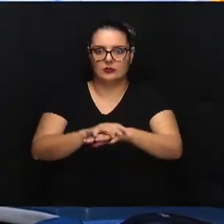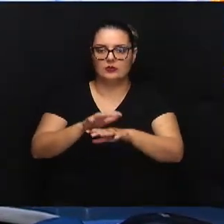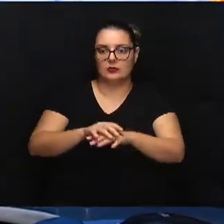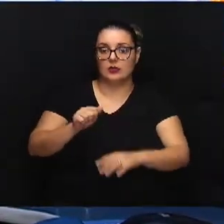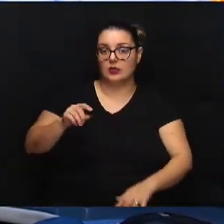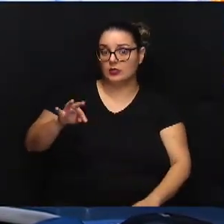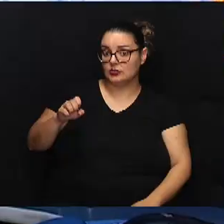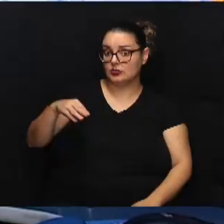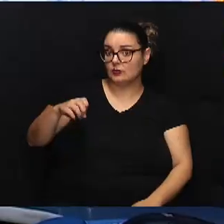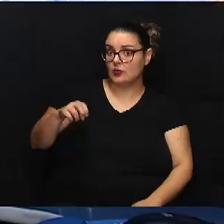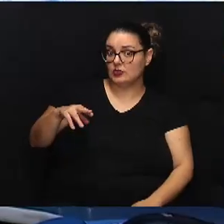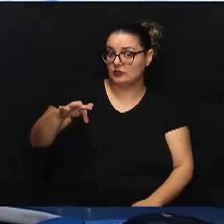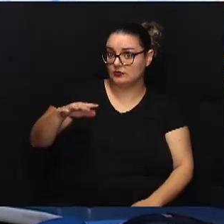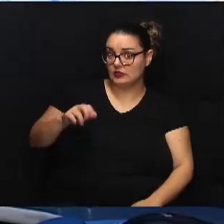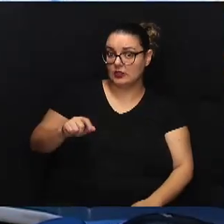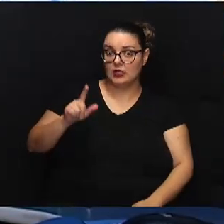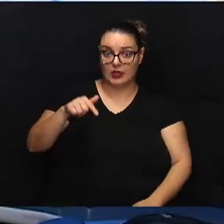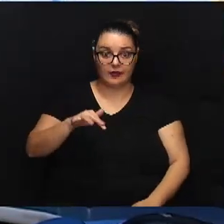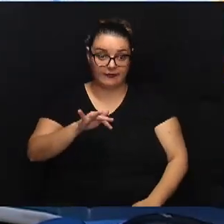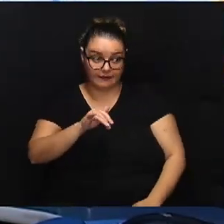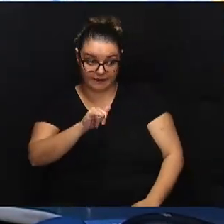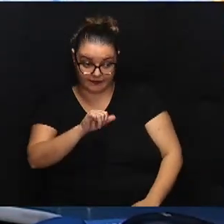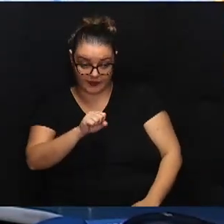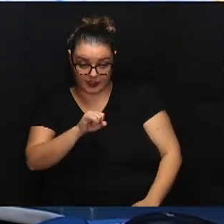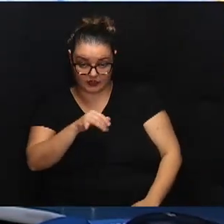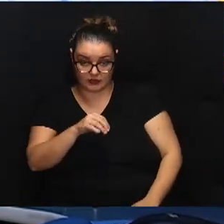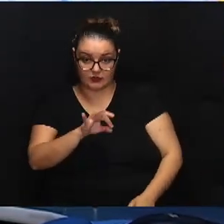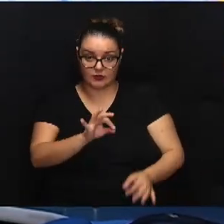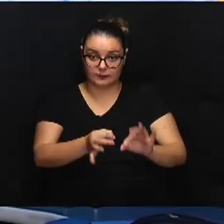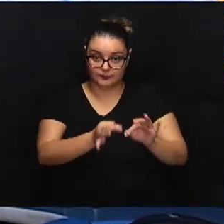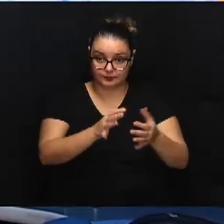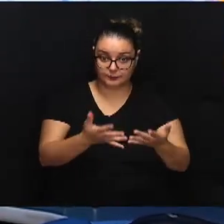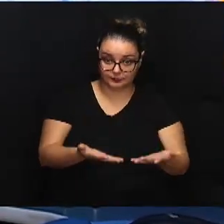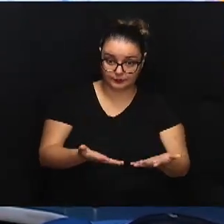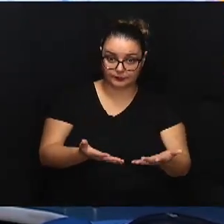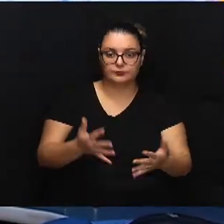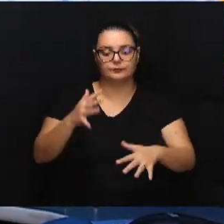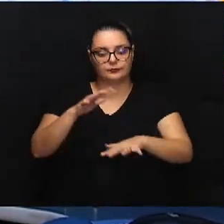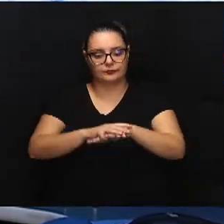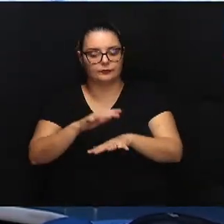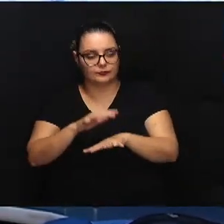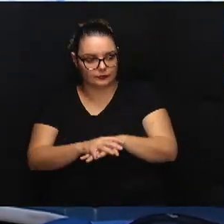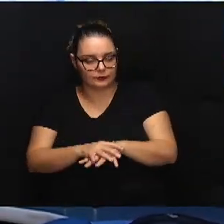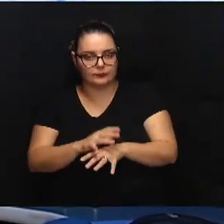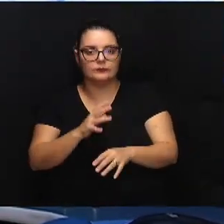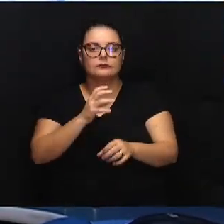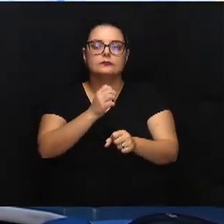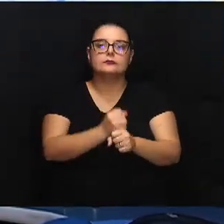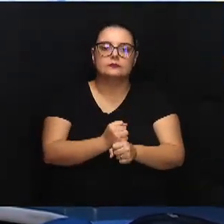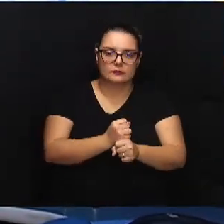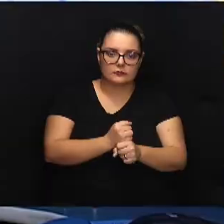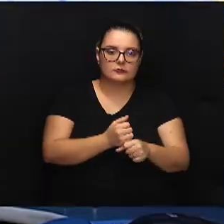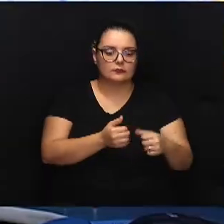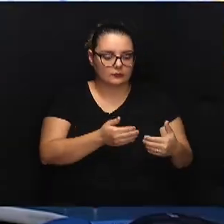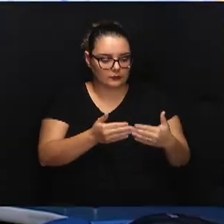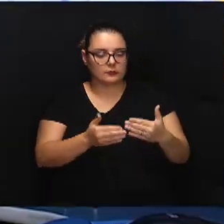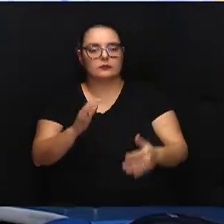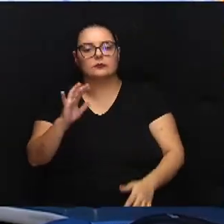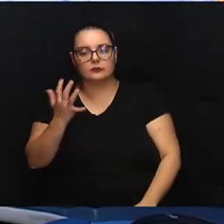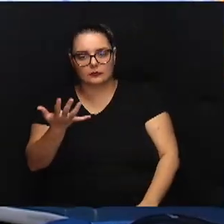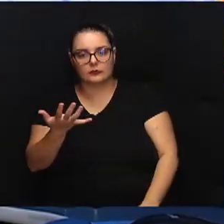atmosfera. Como a atmosfera é um meio físico, a gente consegue equacionar matematicamente esses processos que